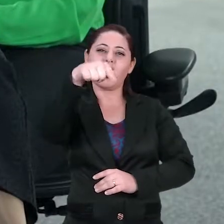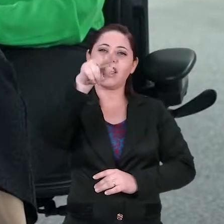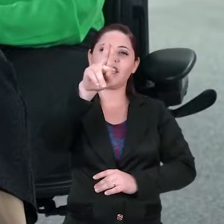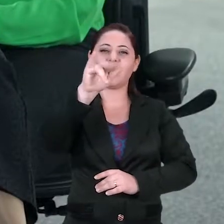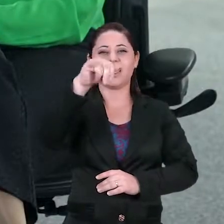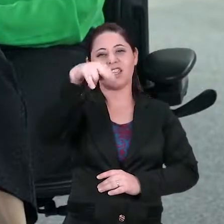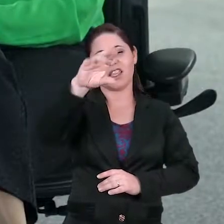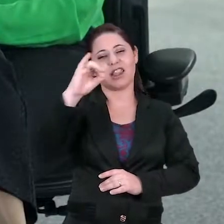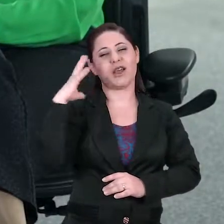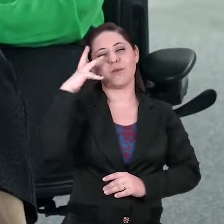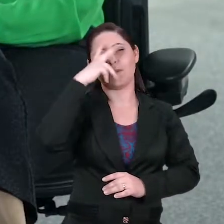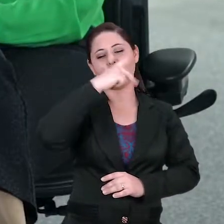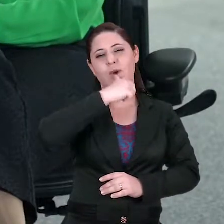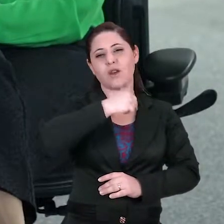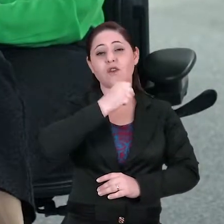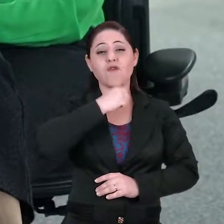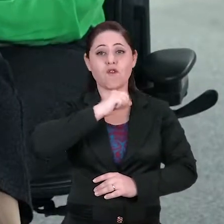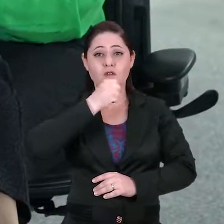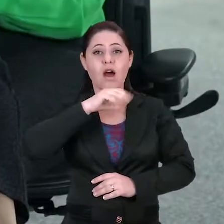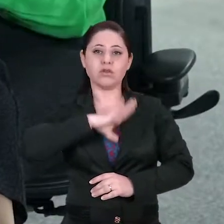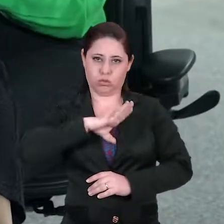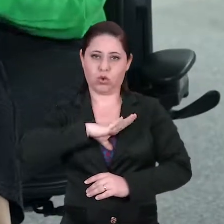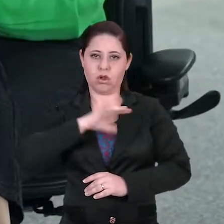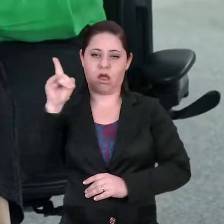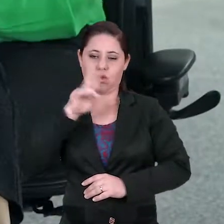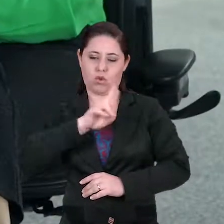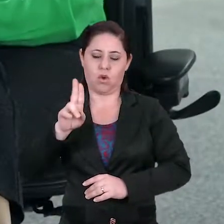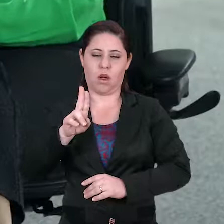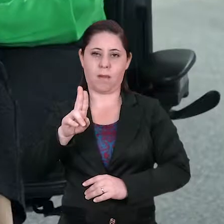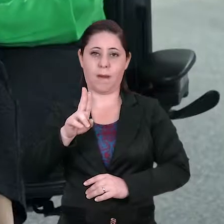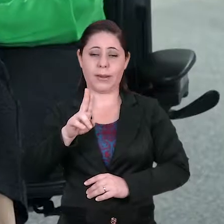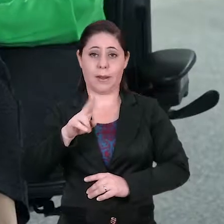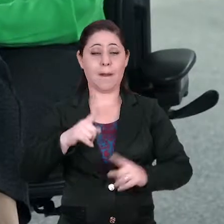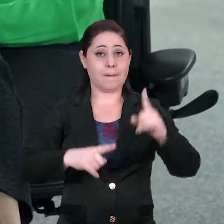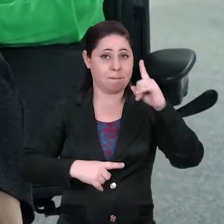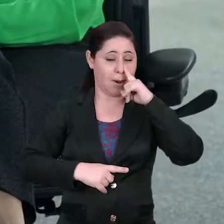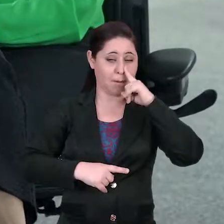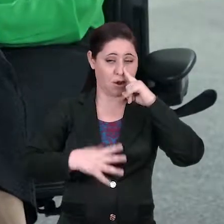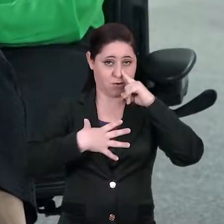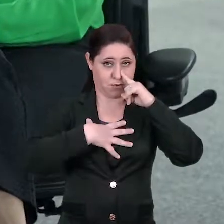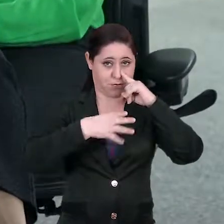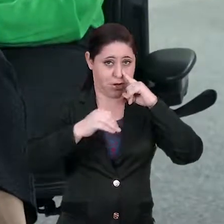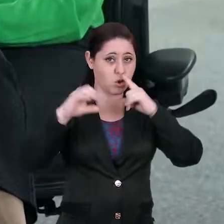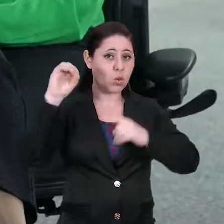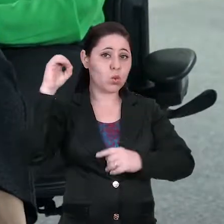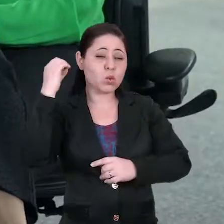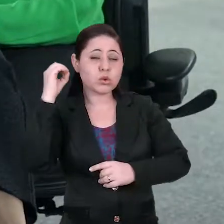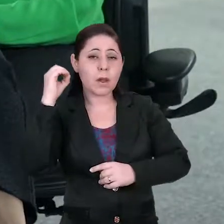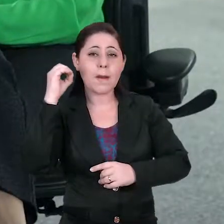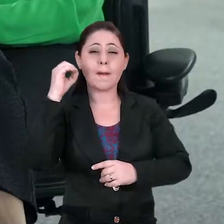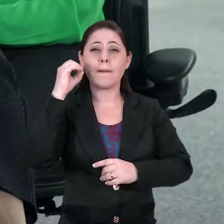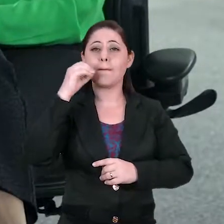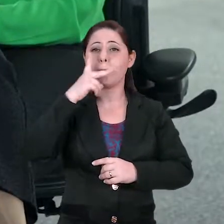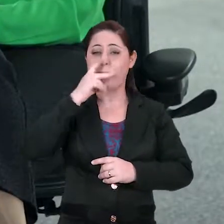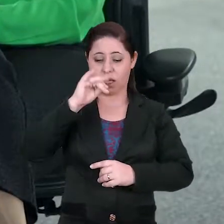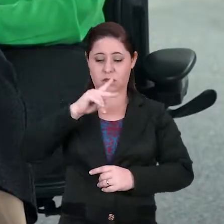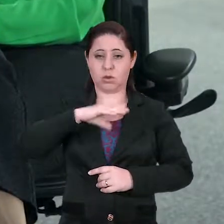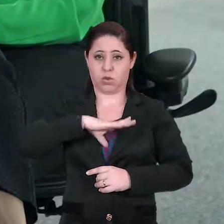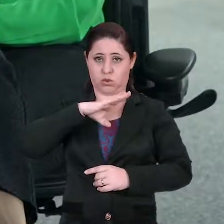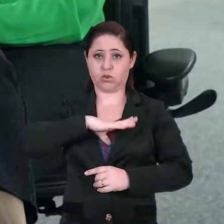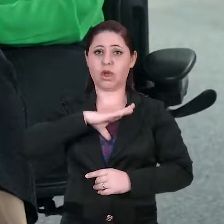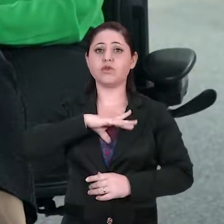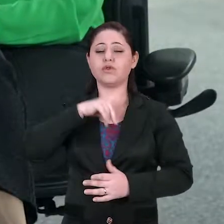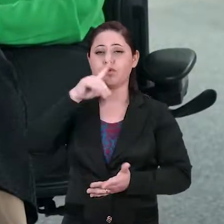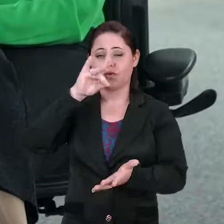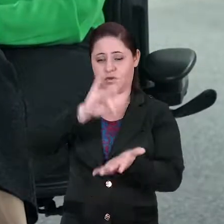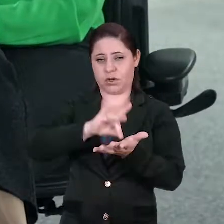Eu acho Joaquina muito bonita, acho super diferente. É o nome da minha avó de Portugal. Tua avó de Portugal. A tua mãe era gaúcha? Filha de gaúcho. Filha de gaúcho. E teu